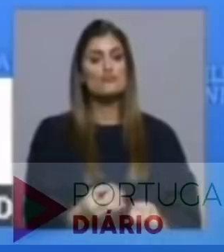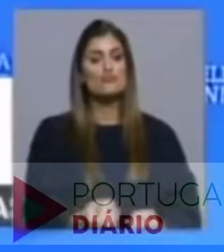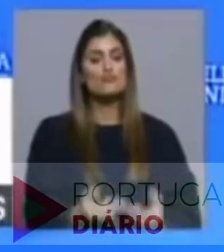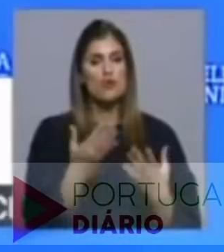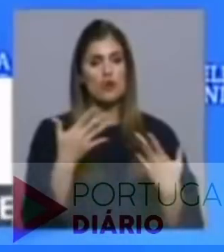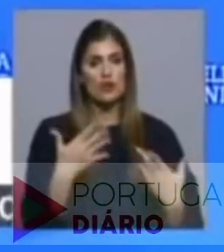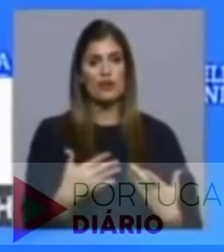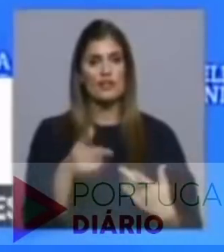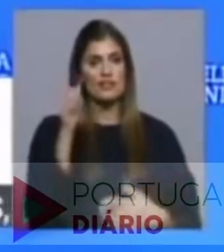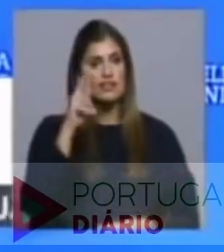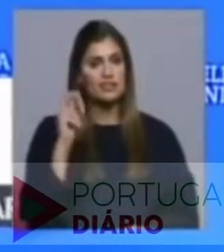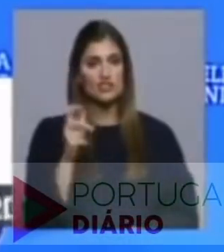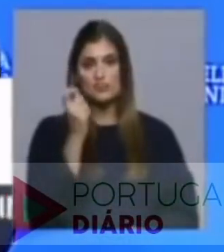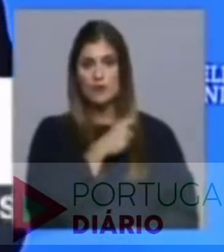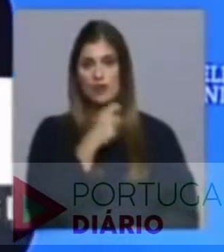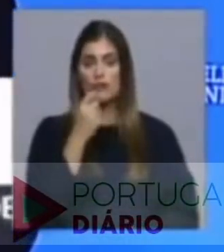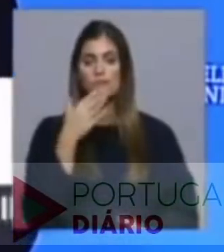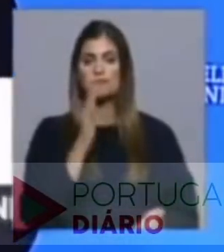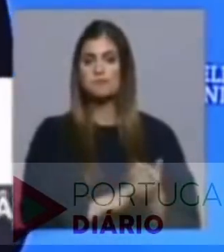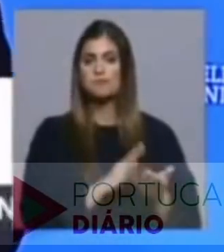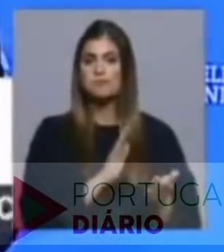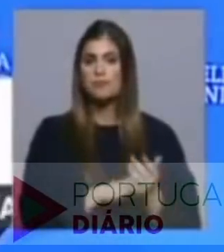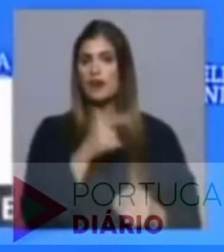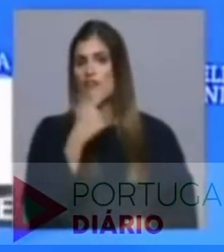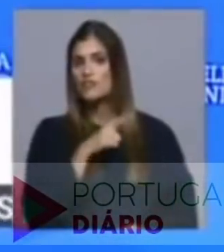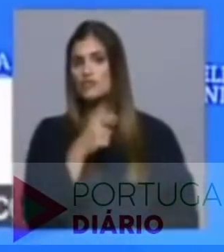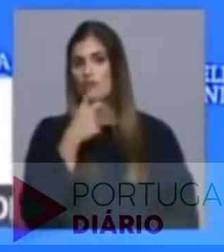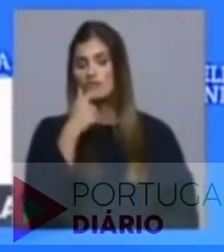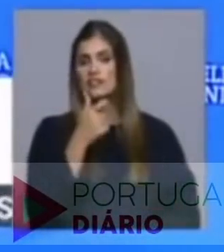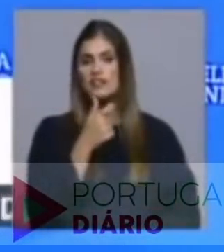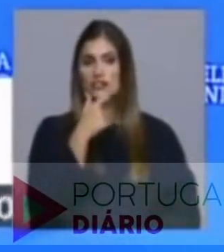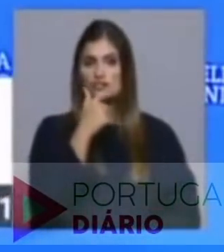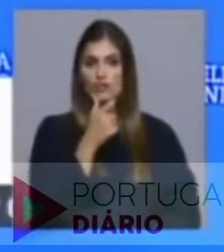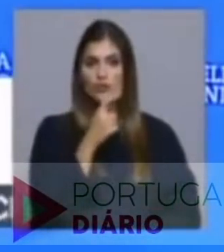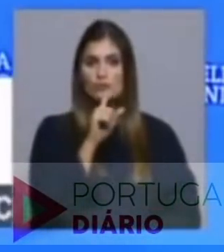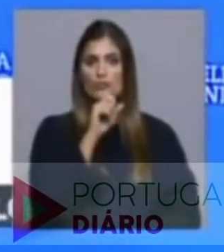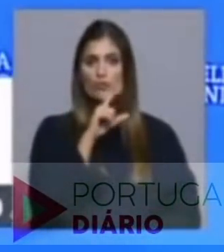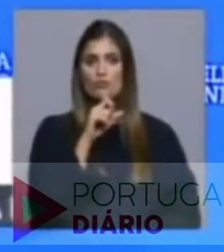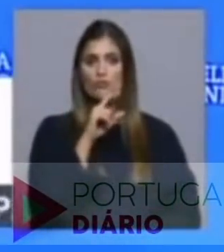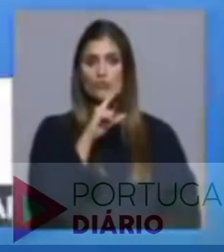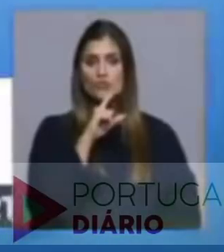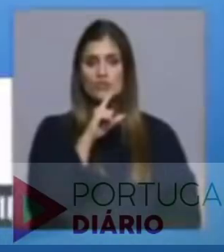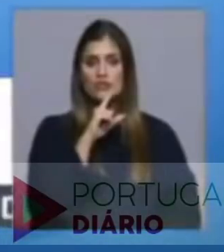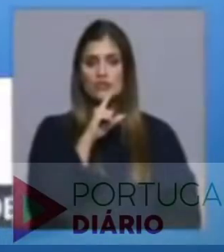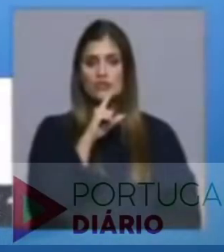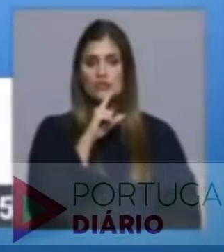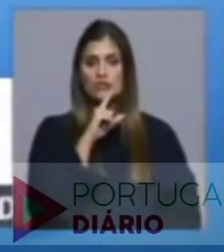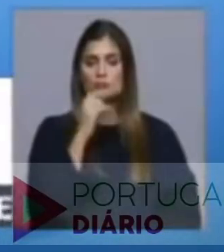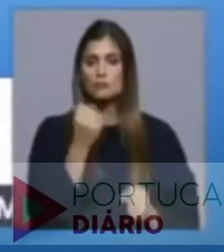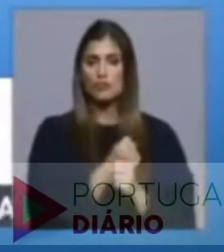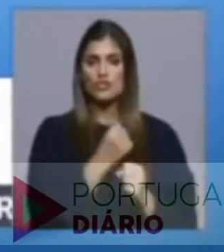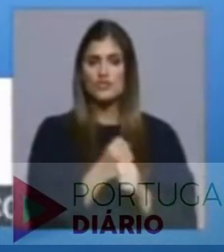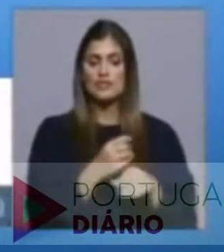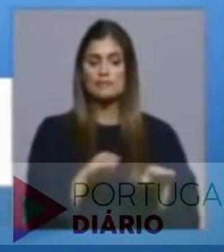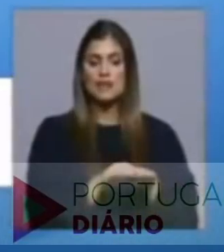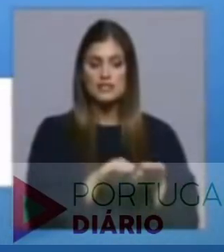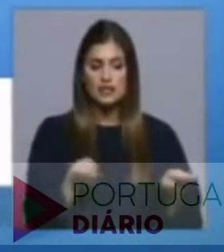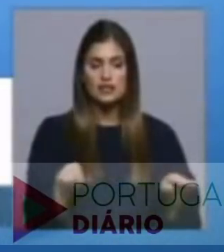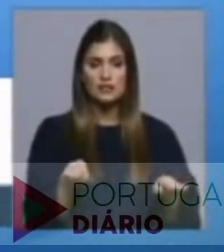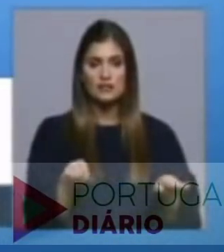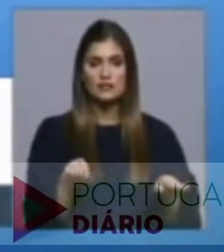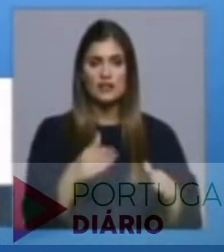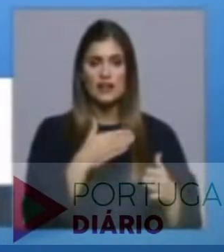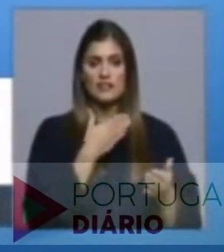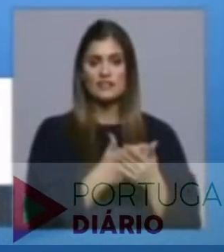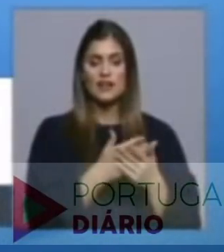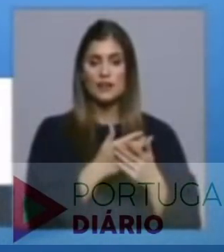maio, os restaurantes, cafés, pastelarias poderão ter serviço de mesa até